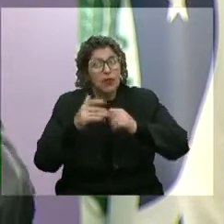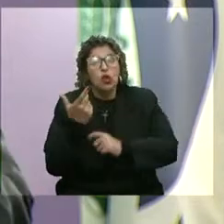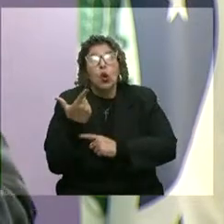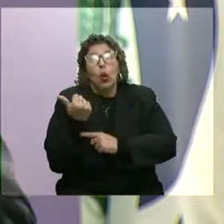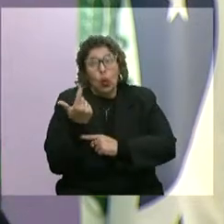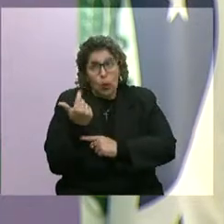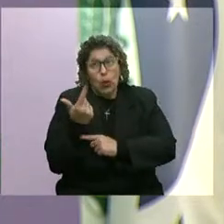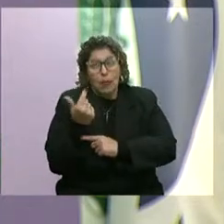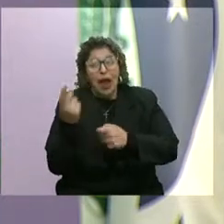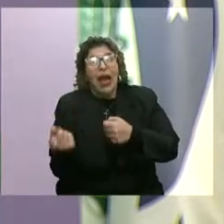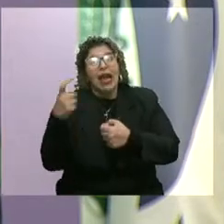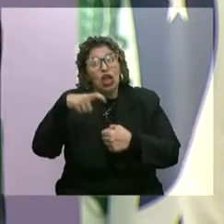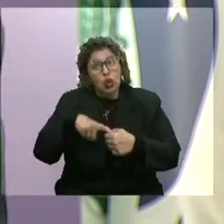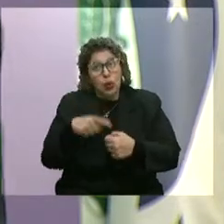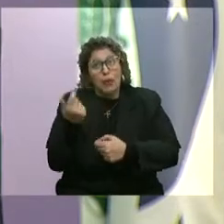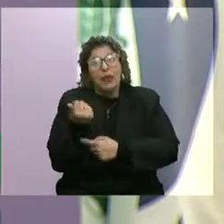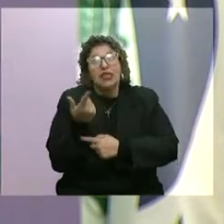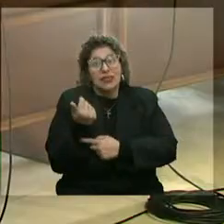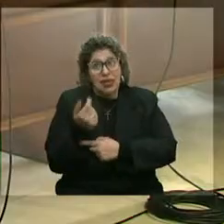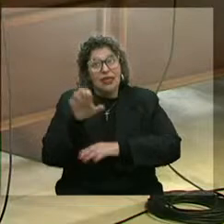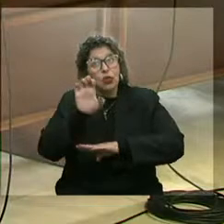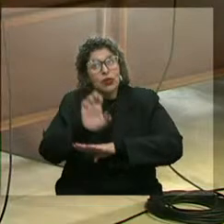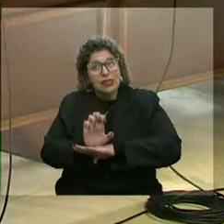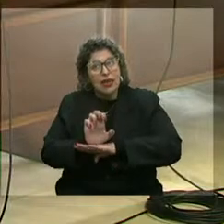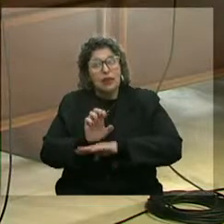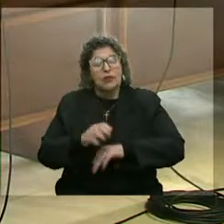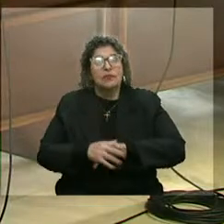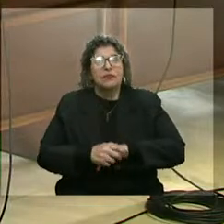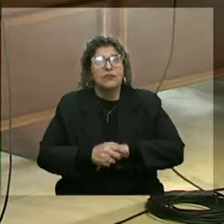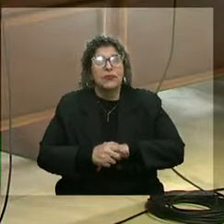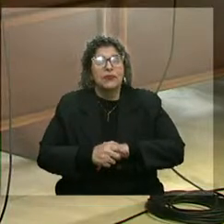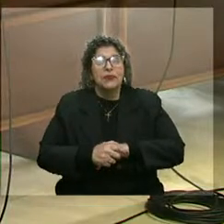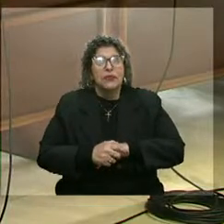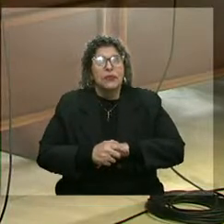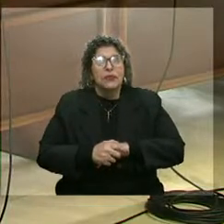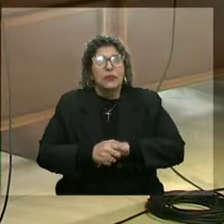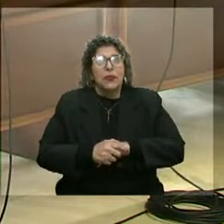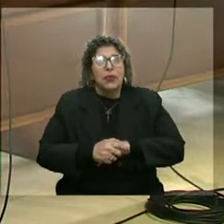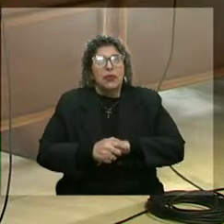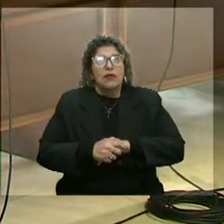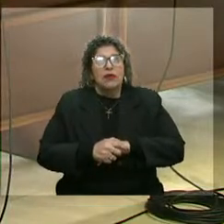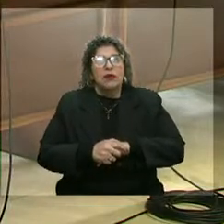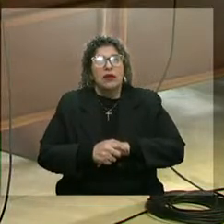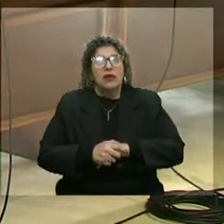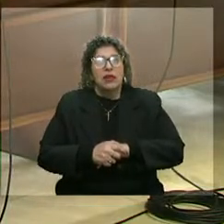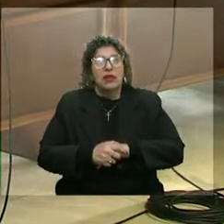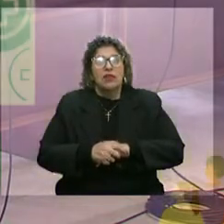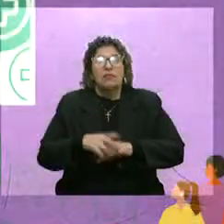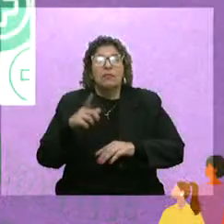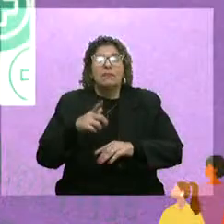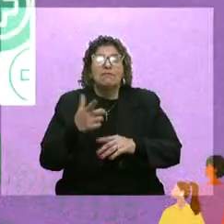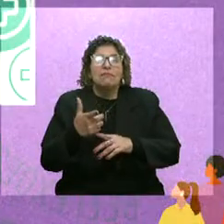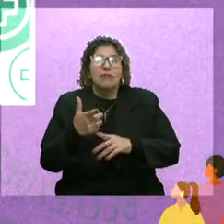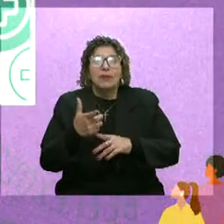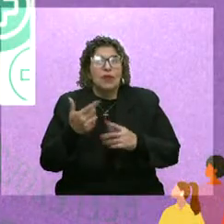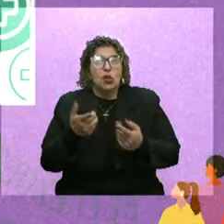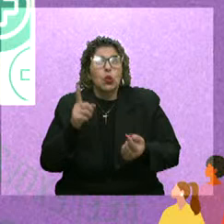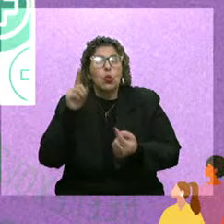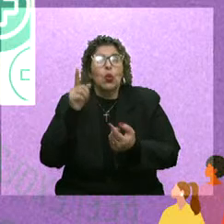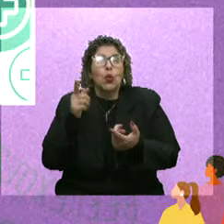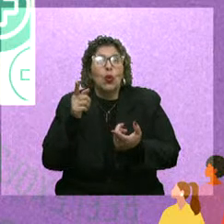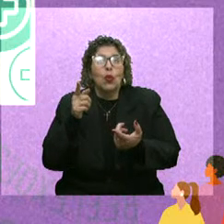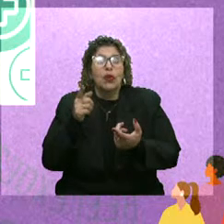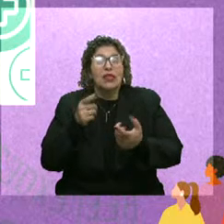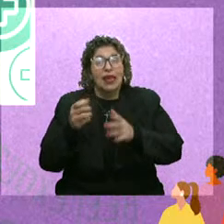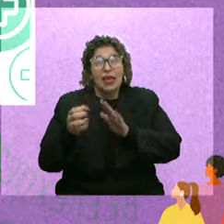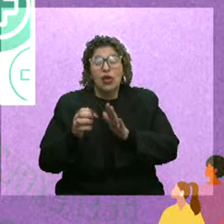econômico ou com a retomada econômica do Estado. Tá? Então, assim, vai vir muito essa dor que eu estou falando, eu não estou me detendo, nós temos